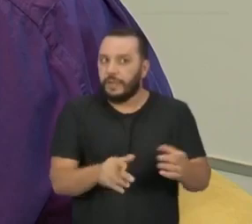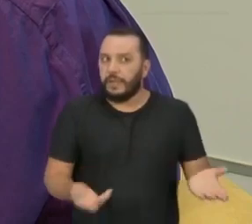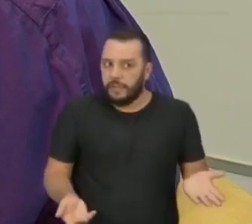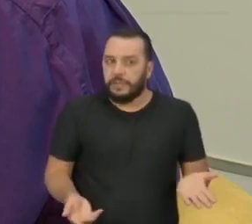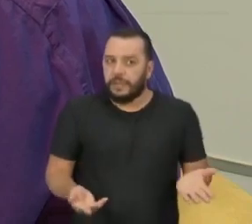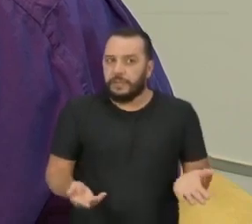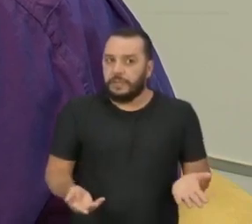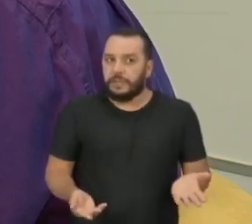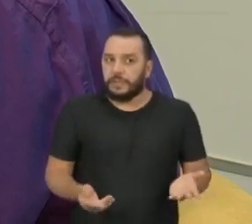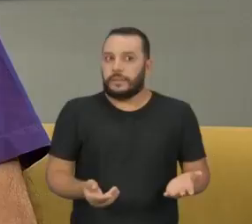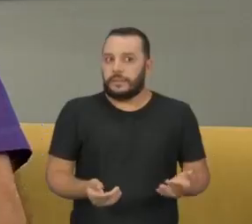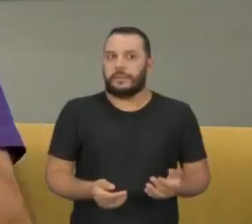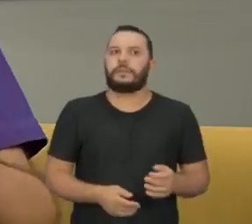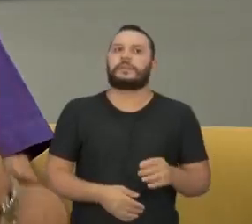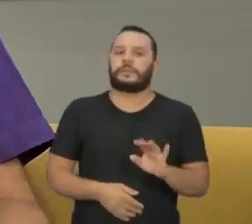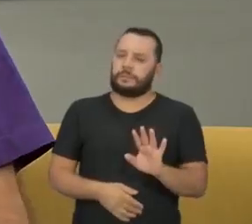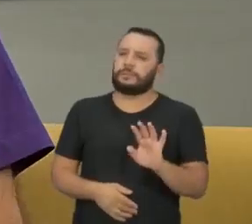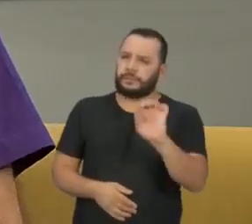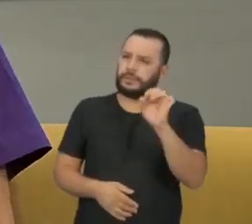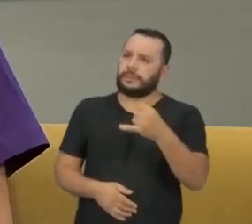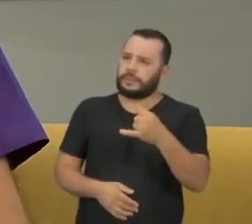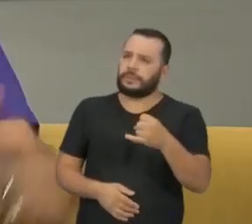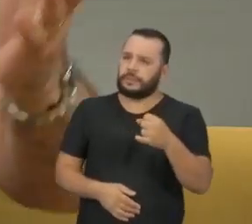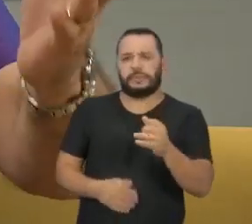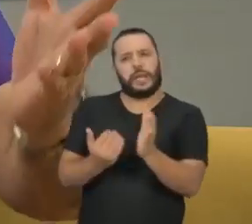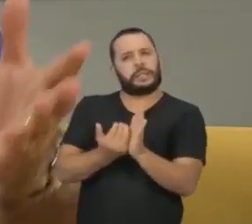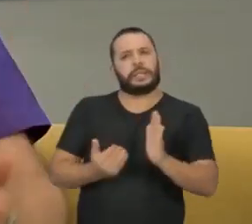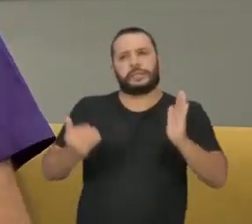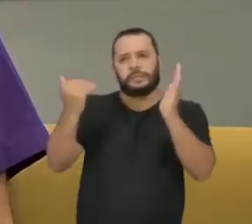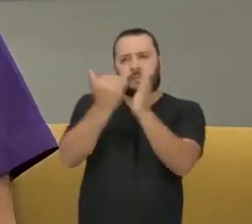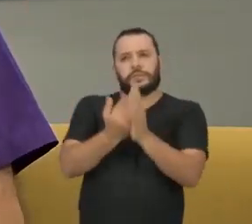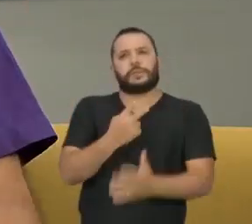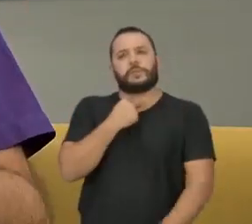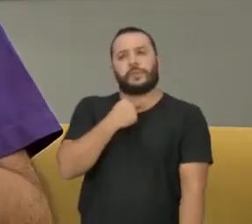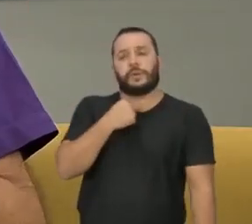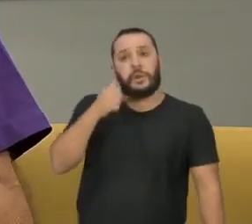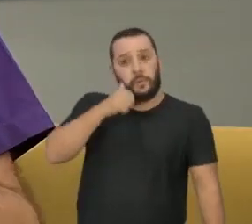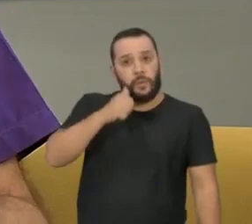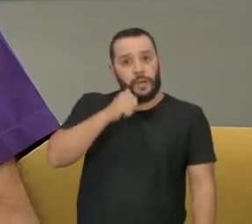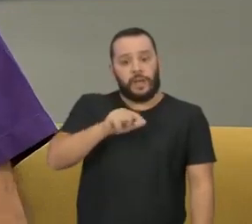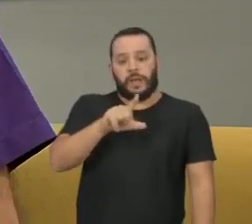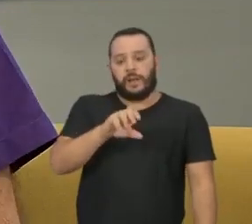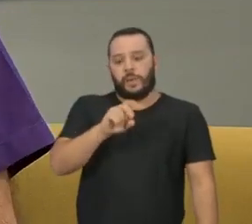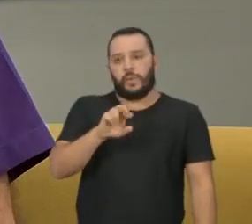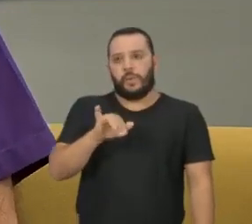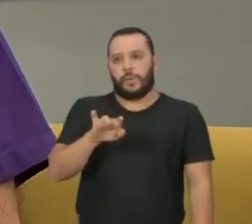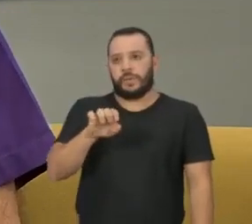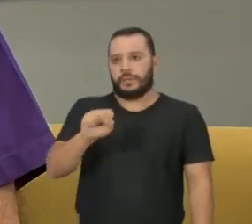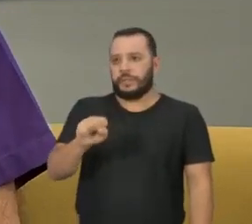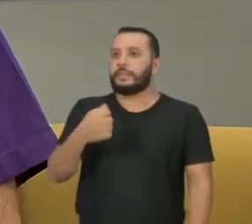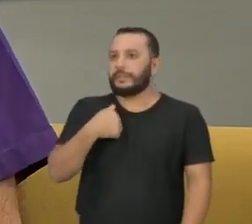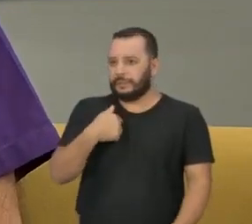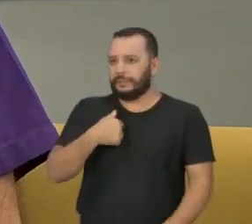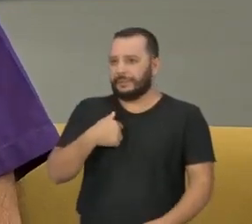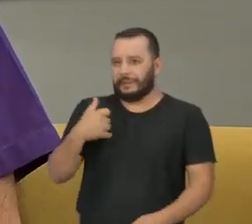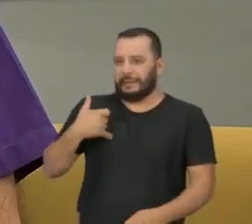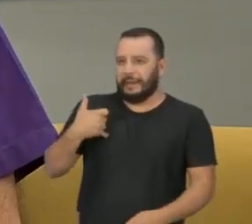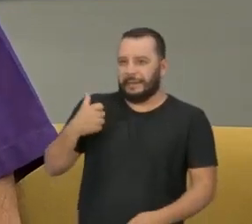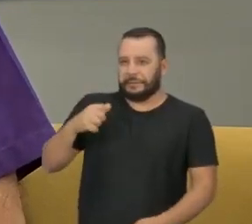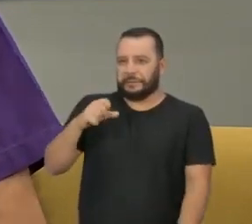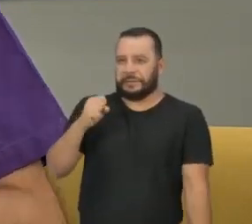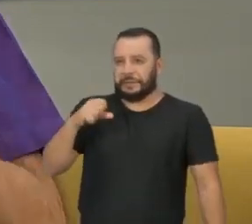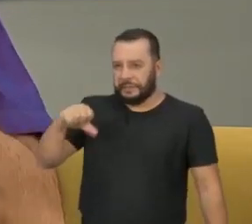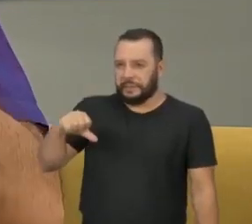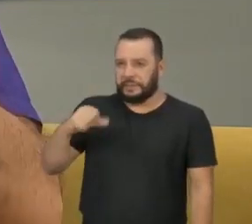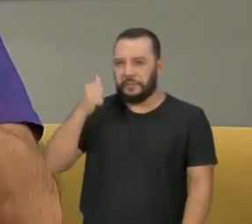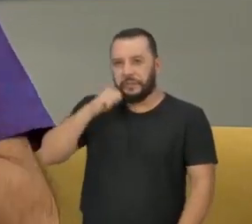de atenção e cuidado? Ah, perfeito, né? A gente estava escutando aí a Dona Lourdes dando uma lição de sabedoria para nós, né?